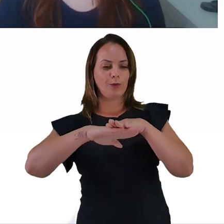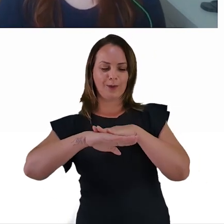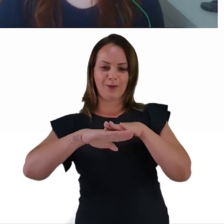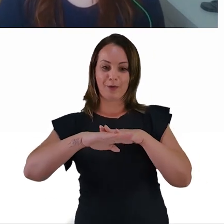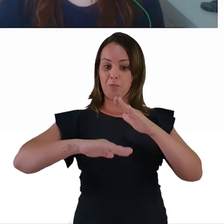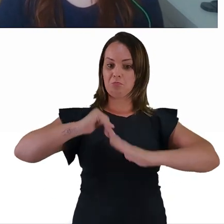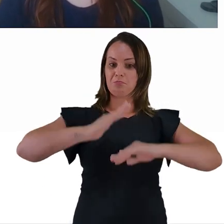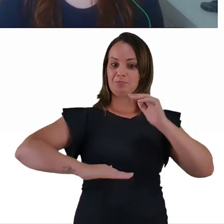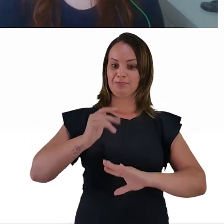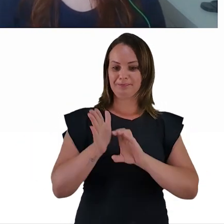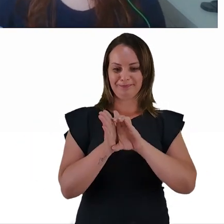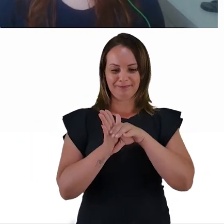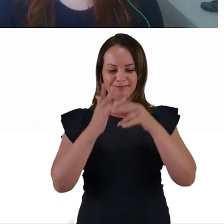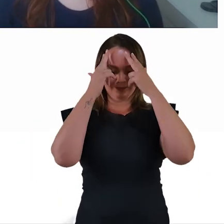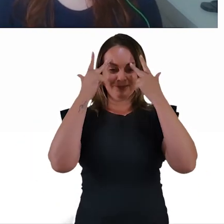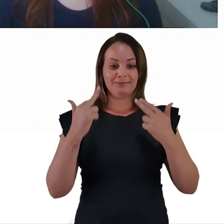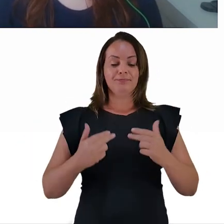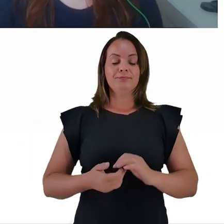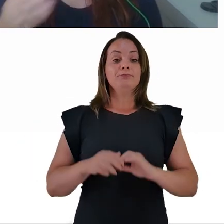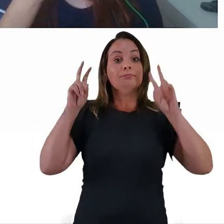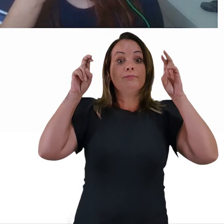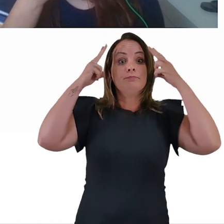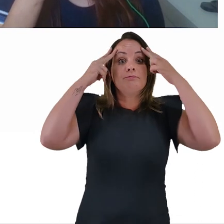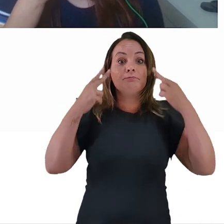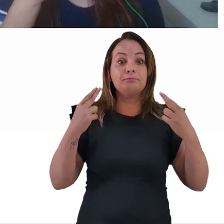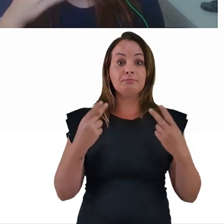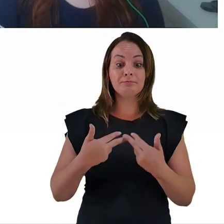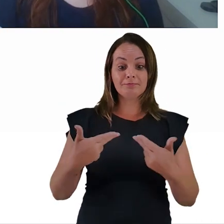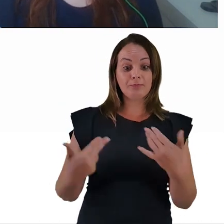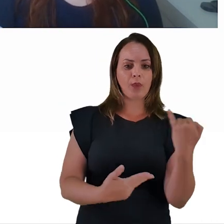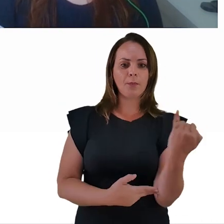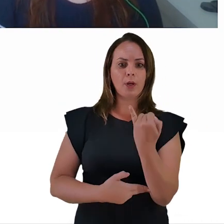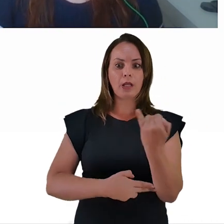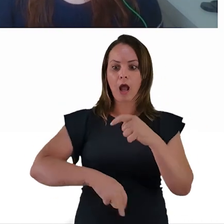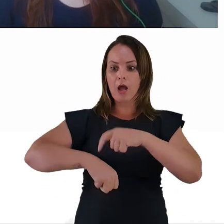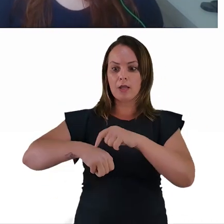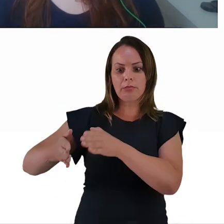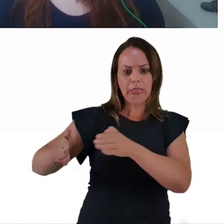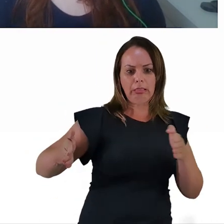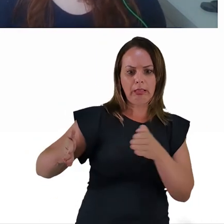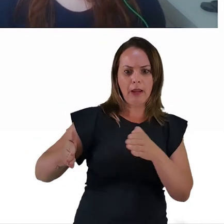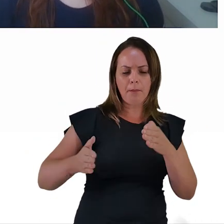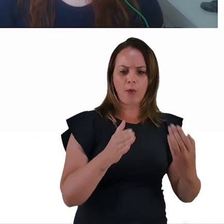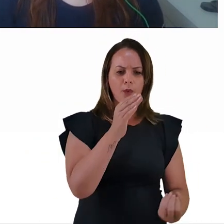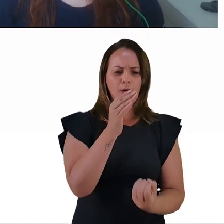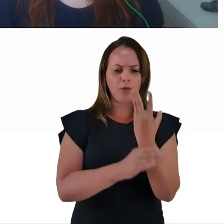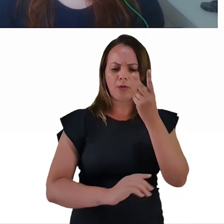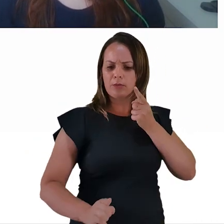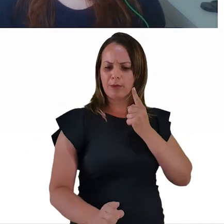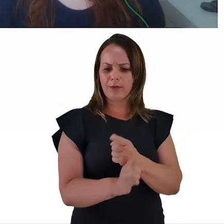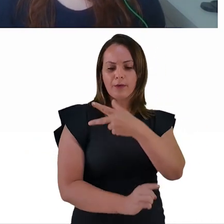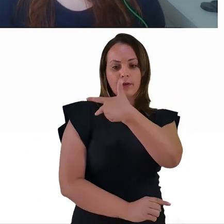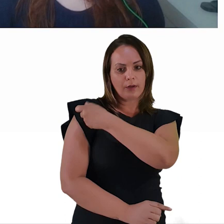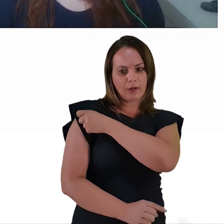falando em tranquilidade, uma questão importante foi o tempo de se produzir a vacina. Todo mundo vem questionando o tempo que ela